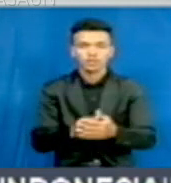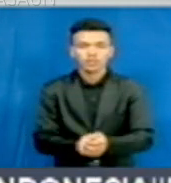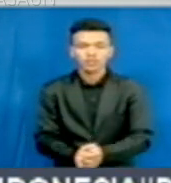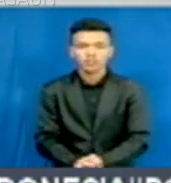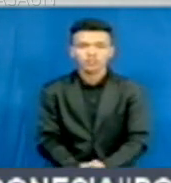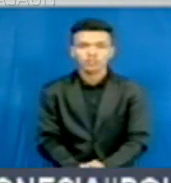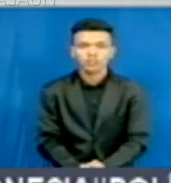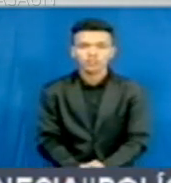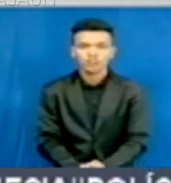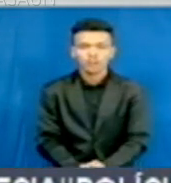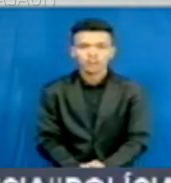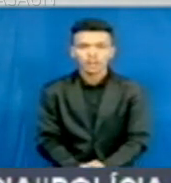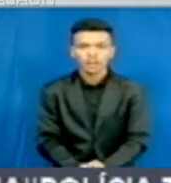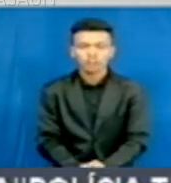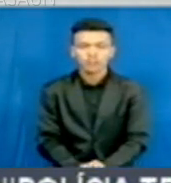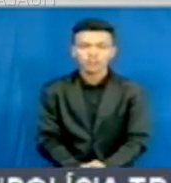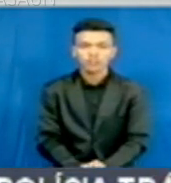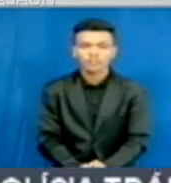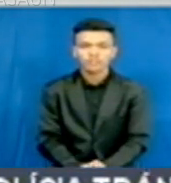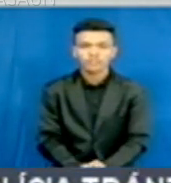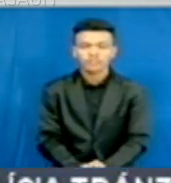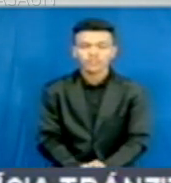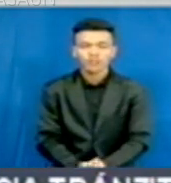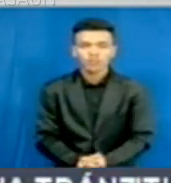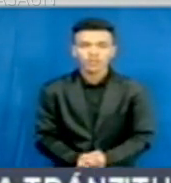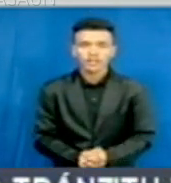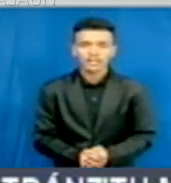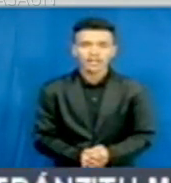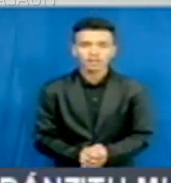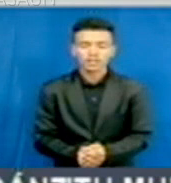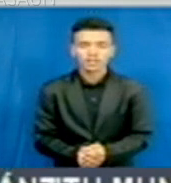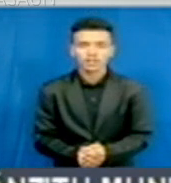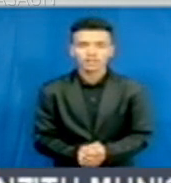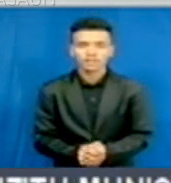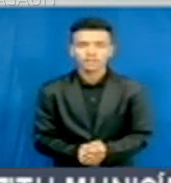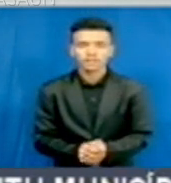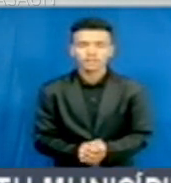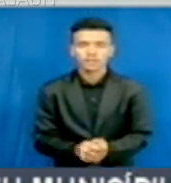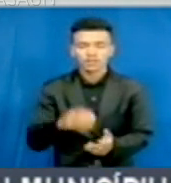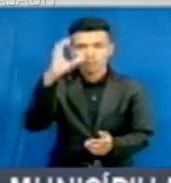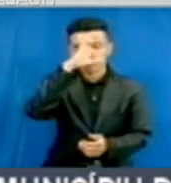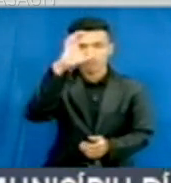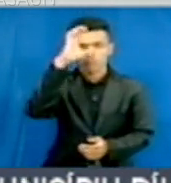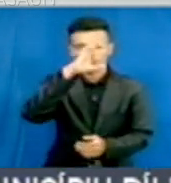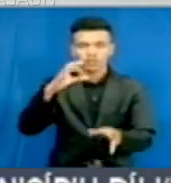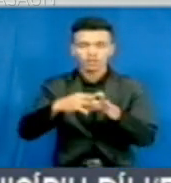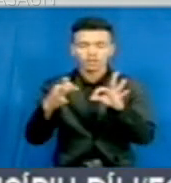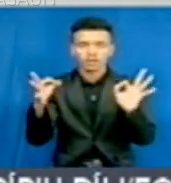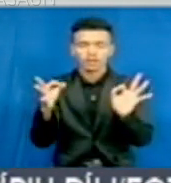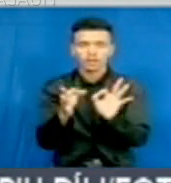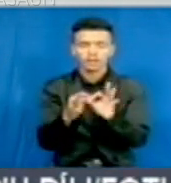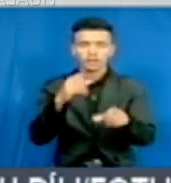cheira. Lili failanço sire tinan kotok ne sai hanes referensia ida me be itsa buka paratu hadia dia klitan